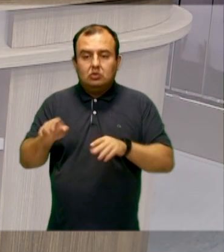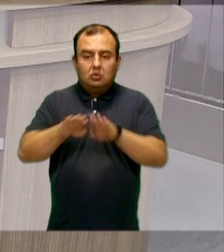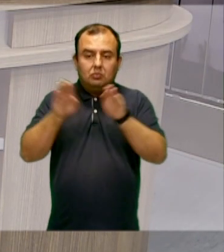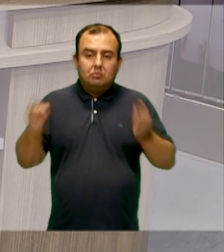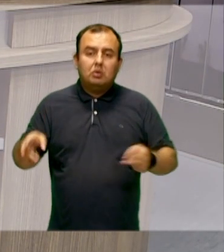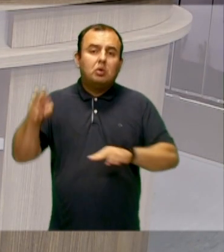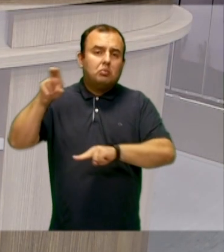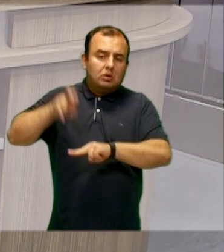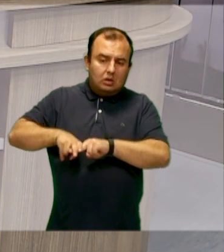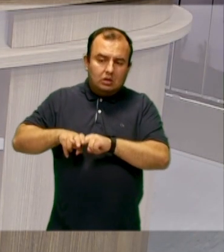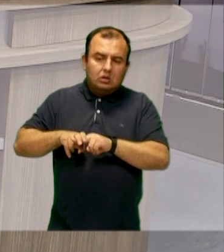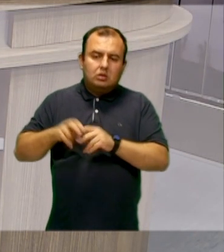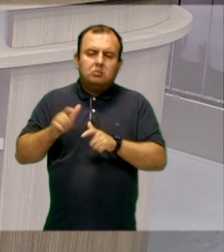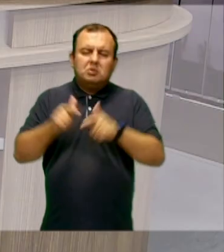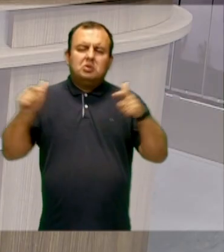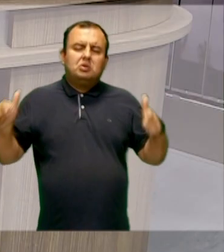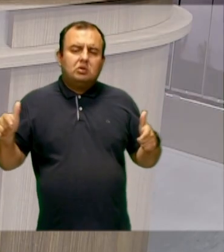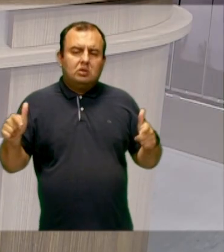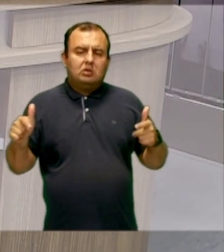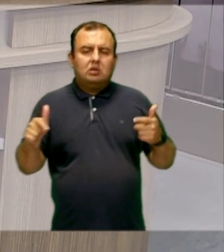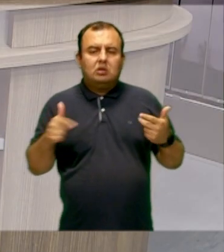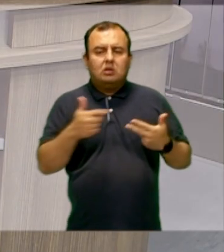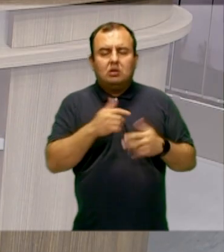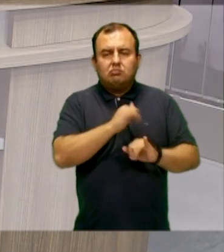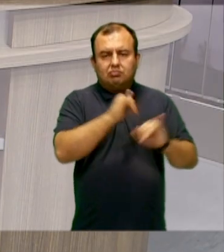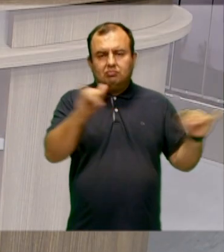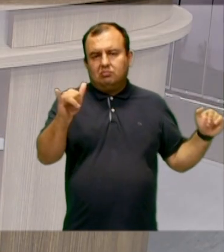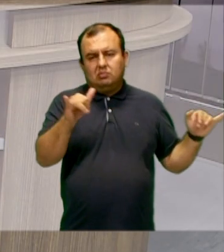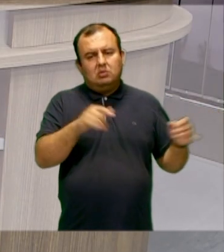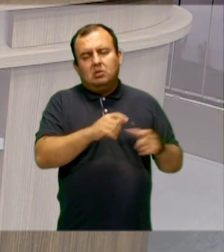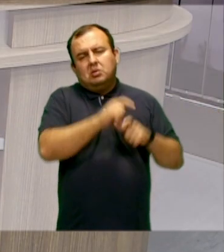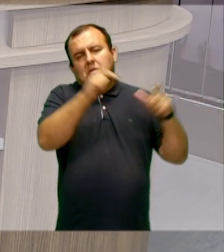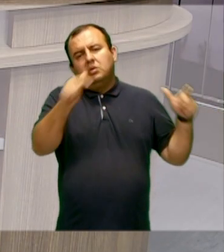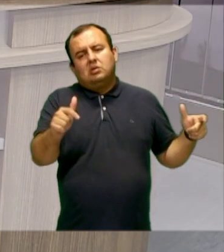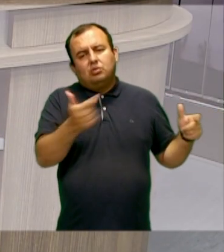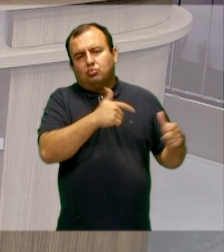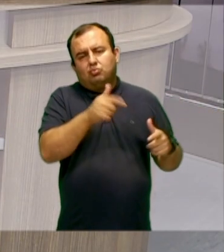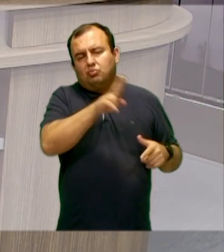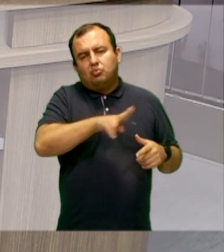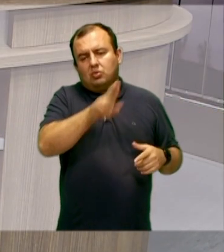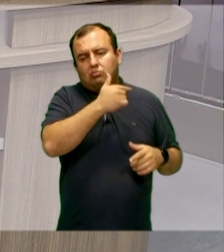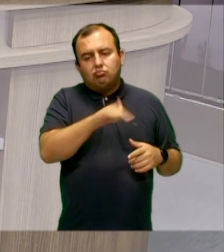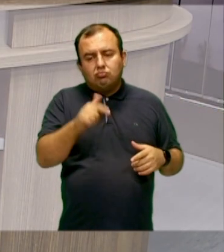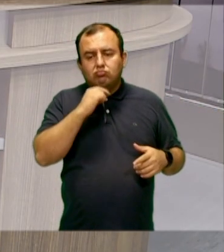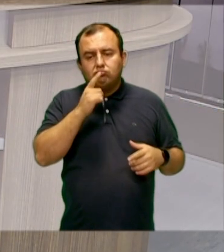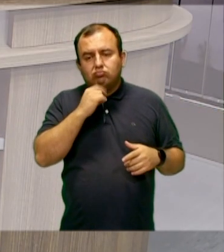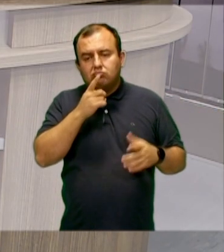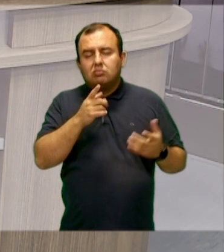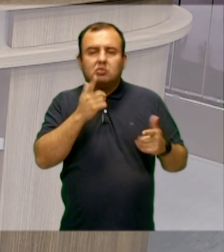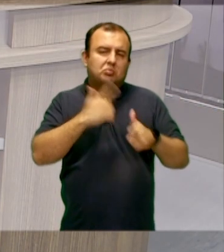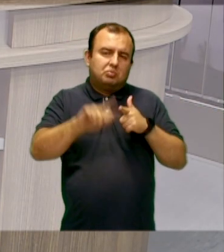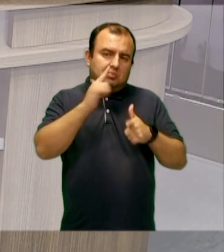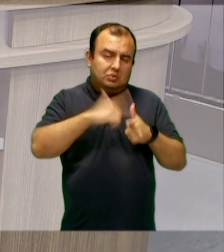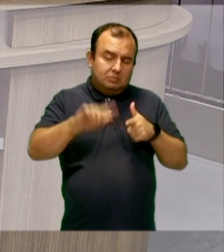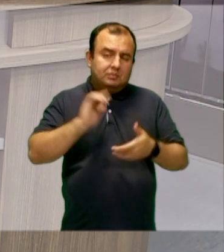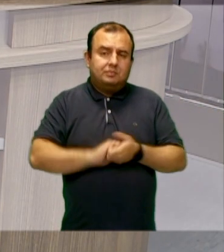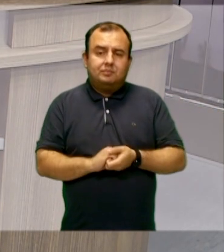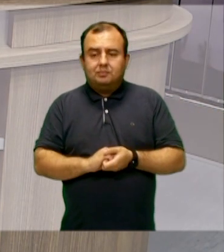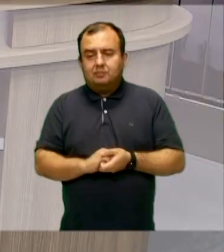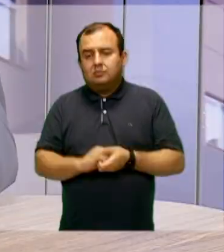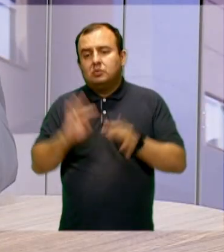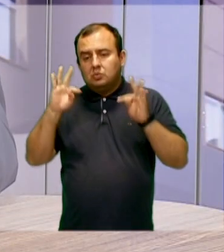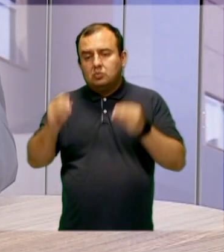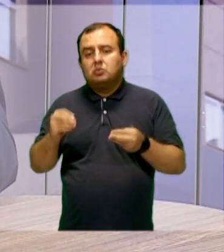uma cadeira, a maioria móveis. Os elétricos que estão lá, realmente, a maioria já não tem mais serventia, estão danificados, né? Mas tudo que